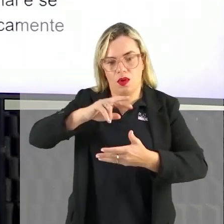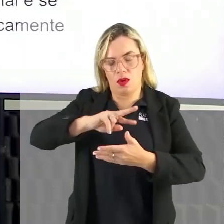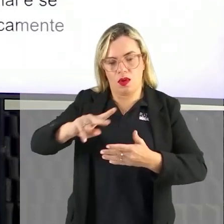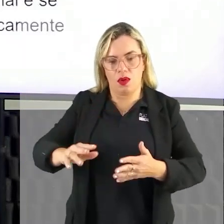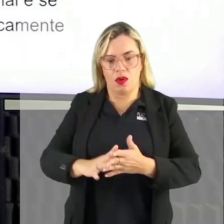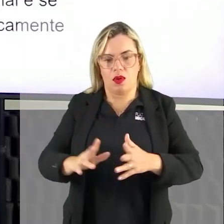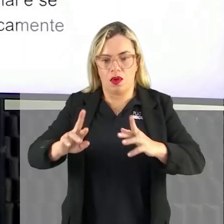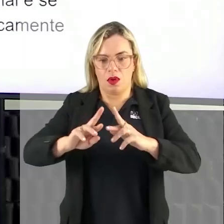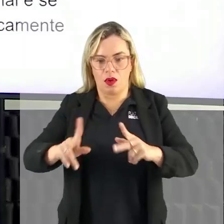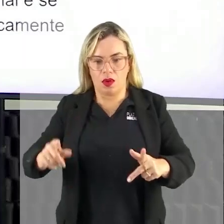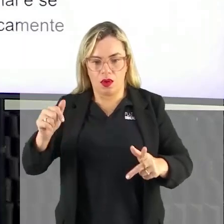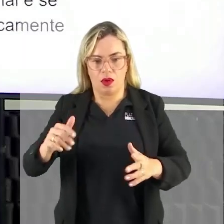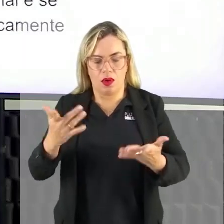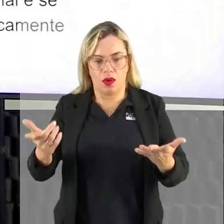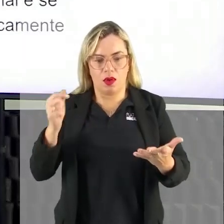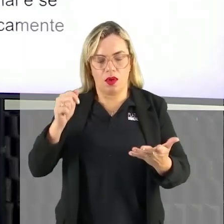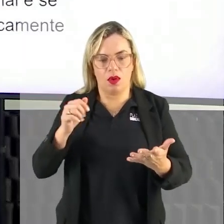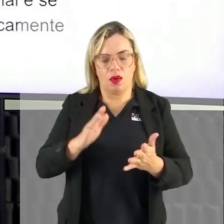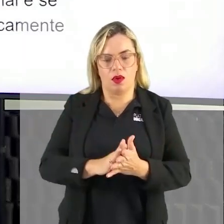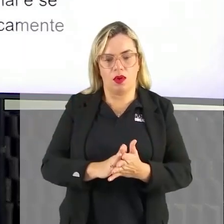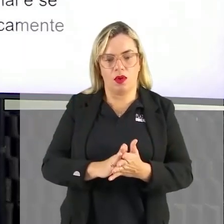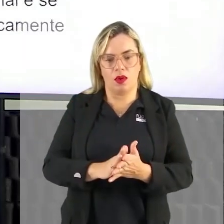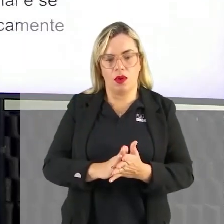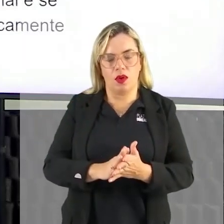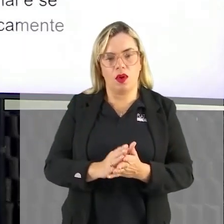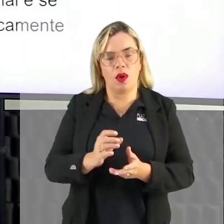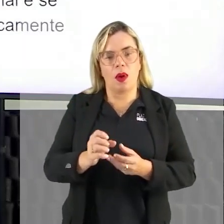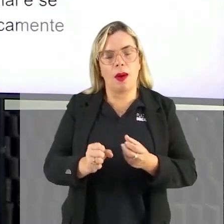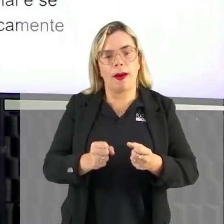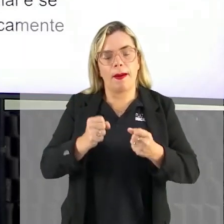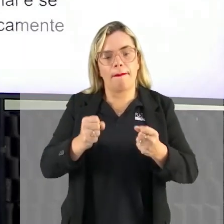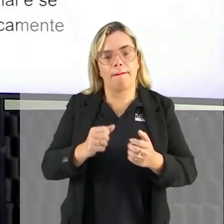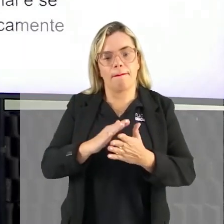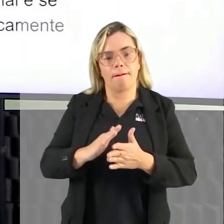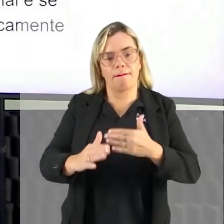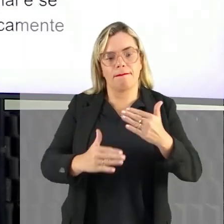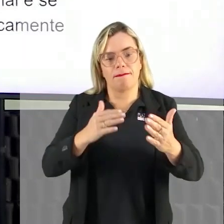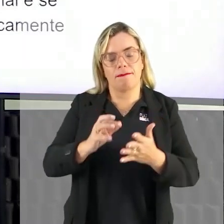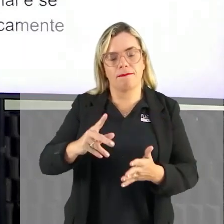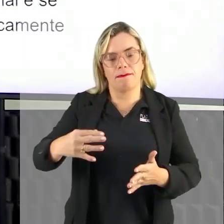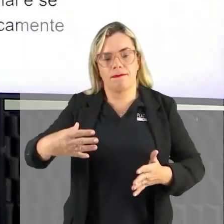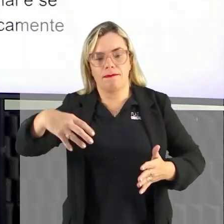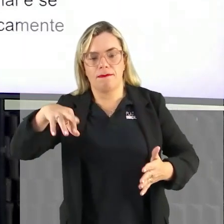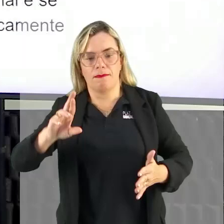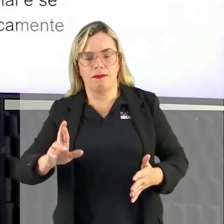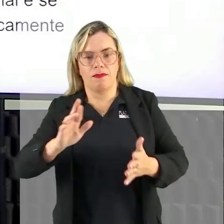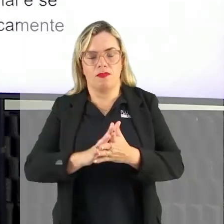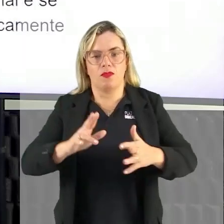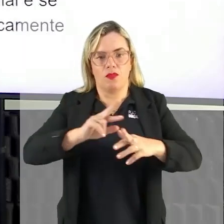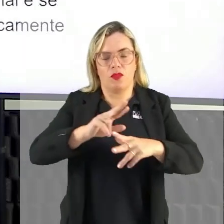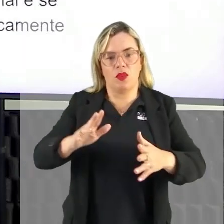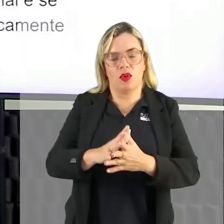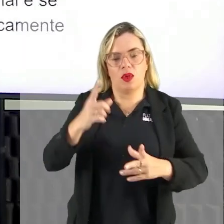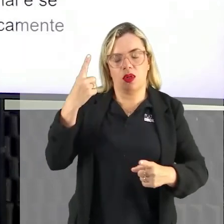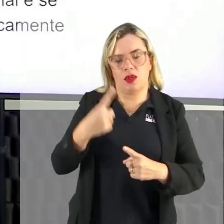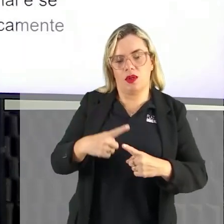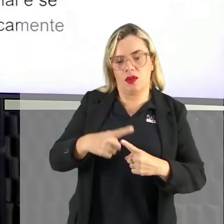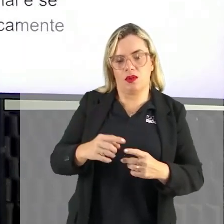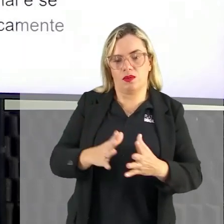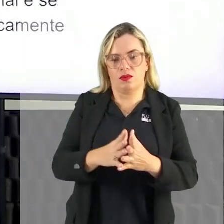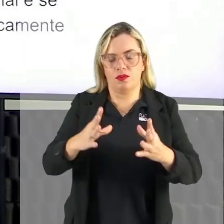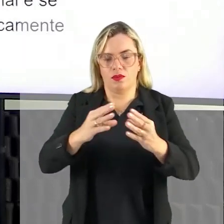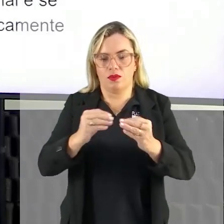fator maximizador desse processo, ou seja, esse processo está acontecendo por vários motivos, né? A extinção de